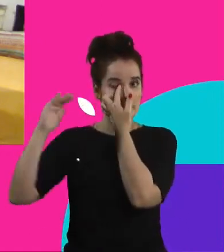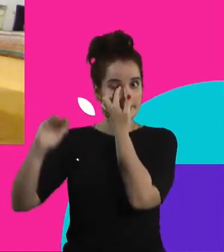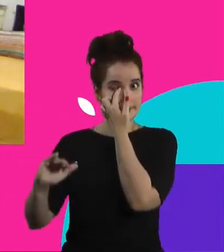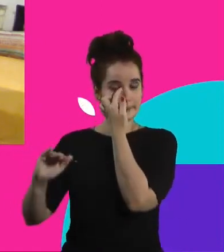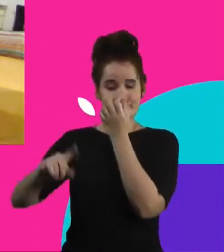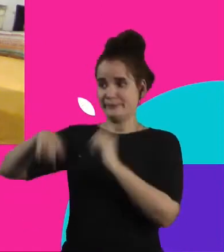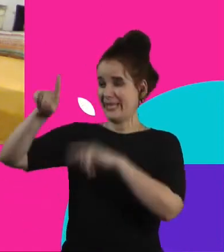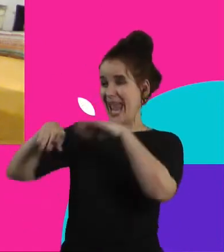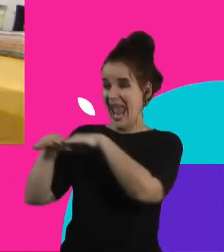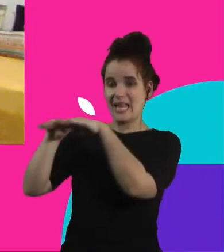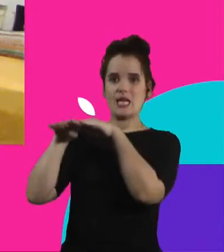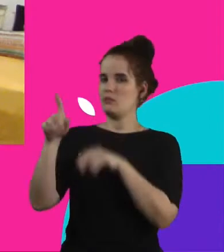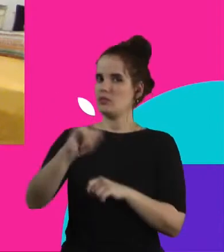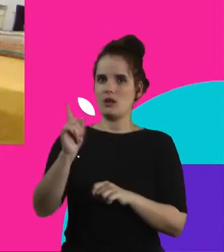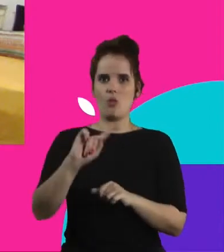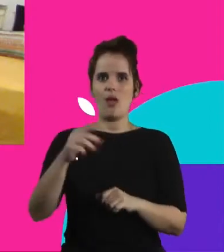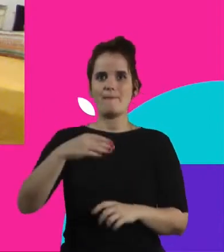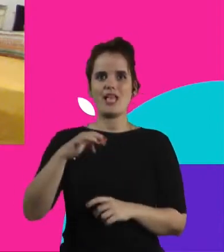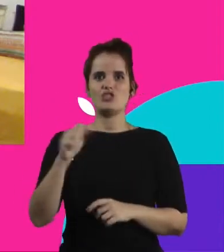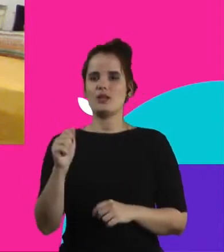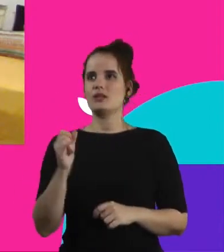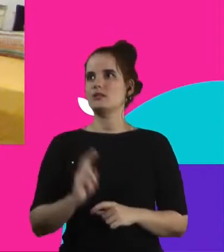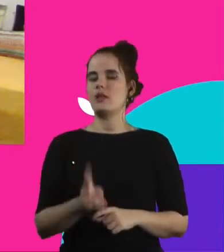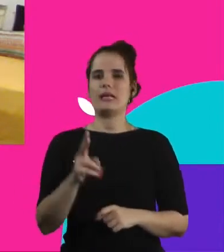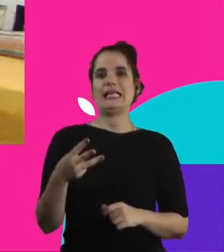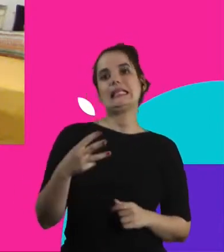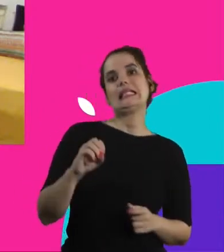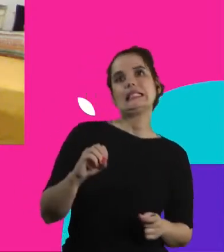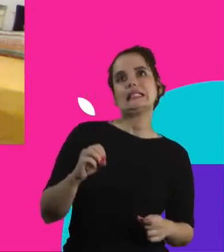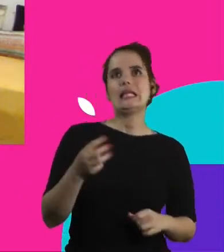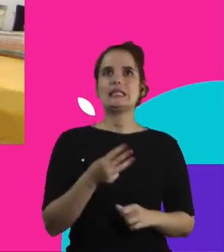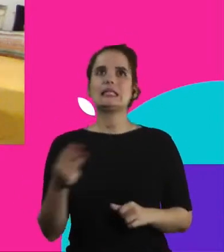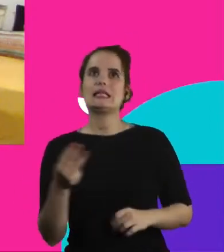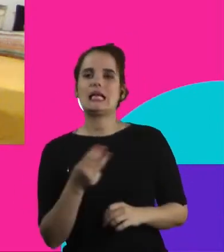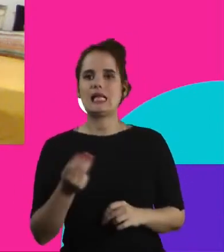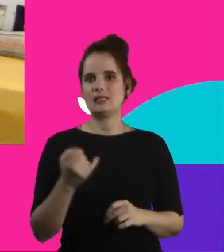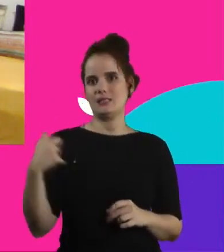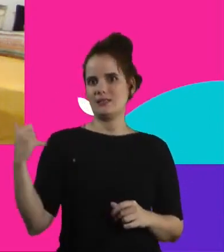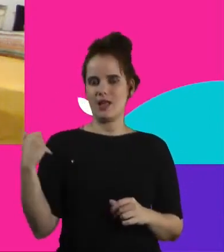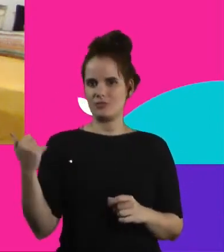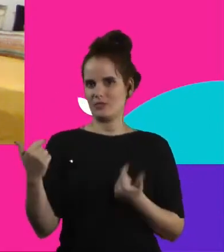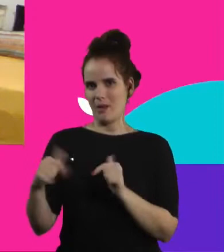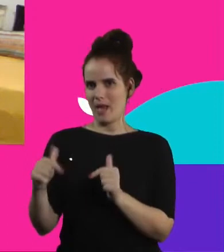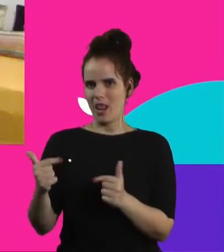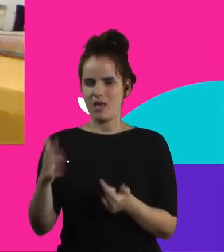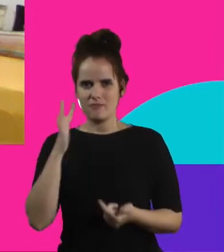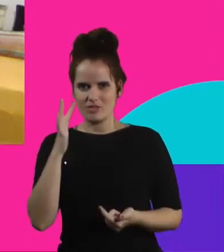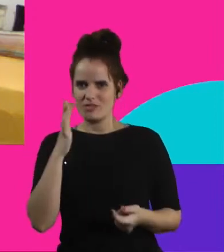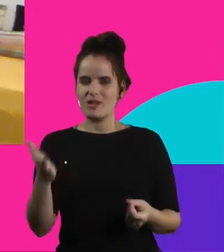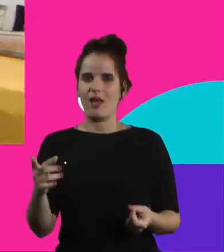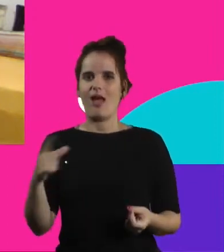etário, né? É uma média de idade de 30 anos, 33 anos, né? E aí a gente acaba criando programas